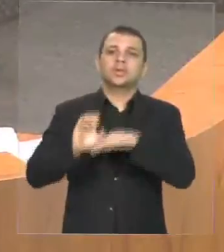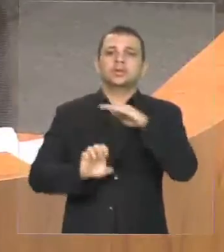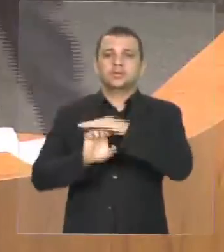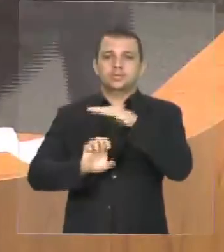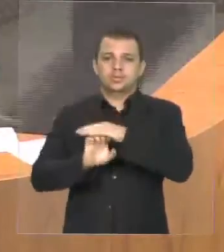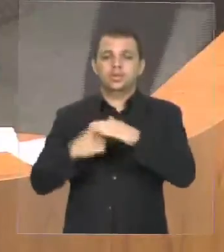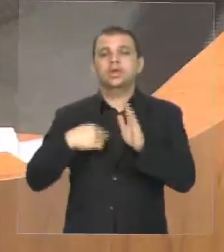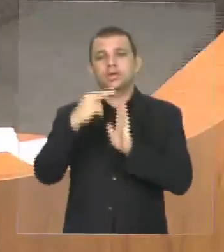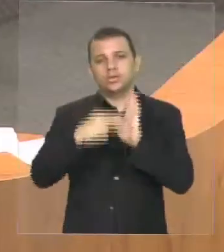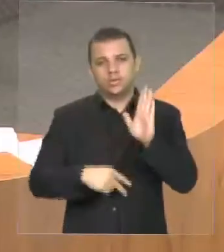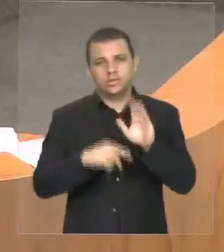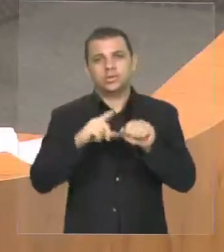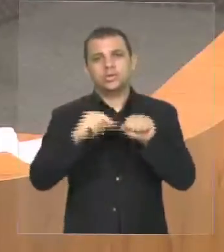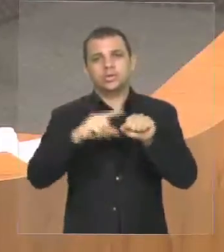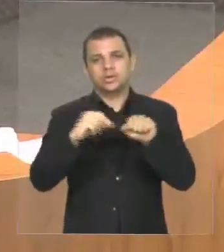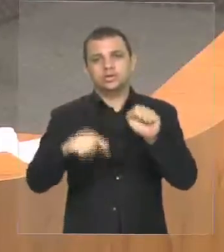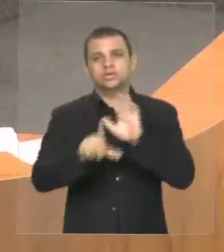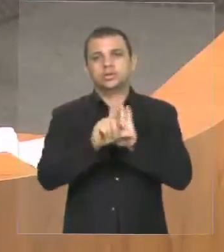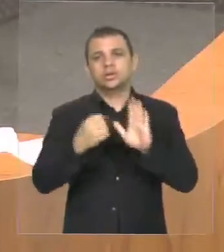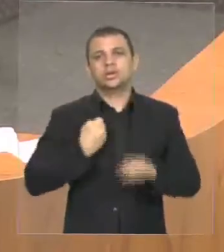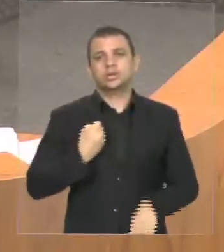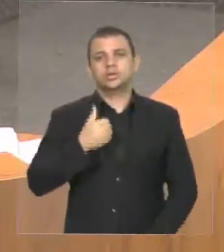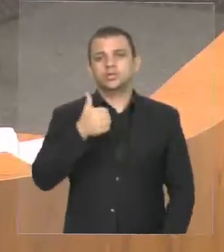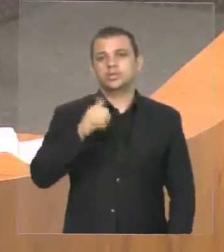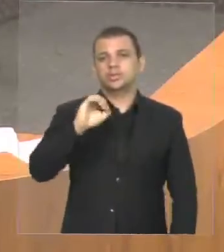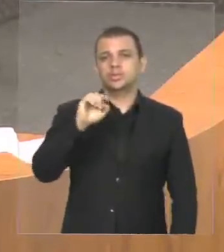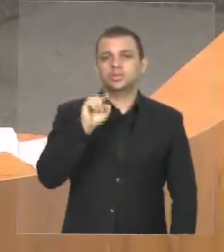ler o artigo da Lei